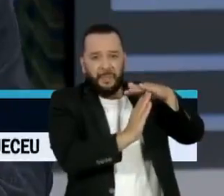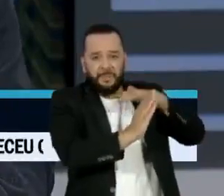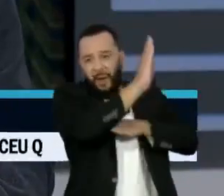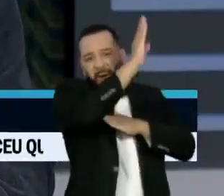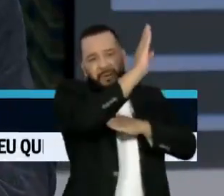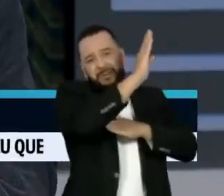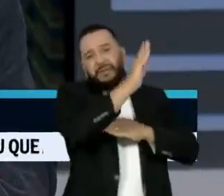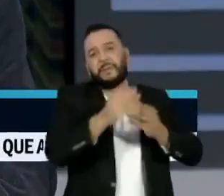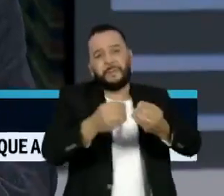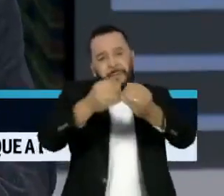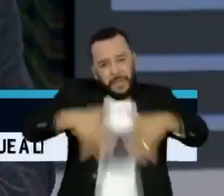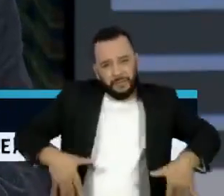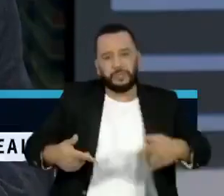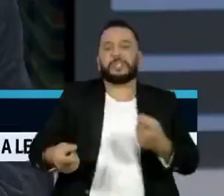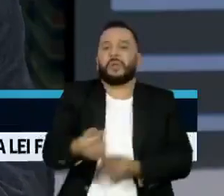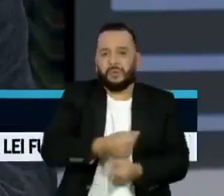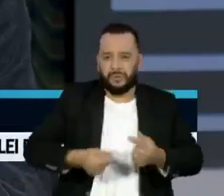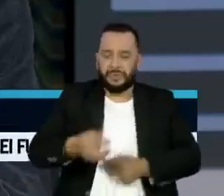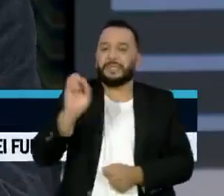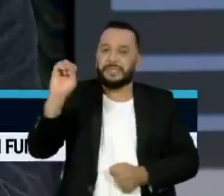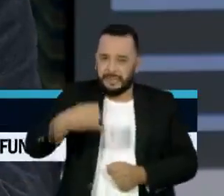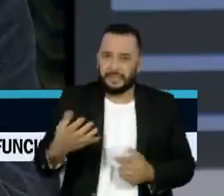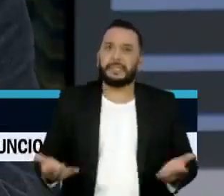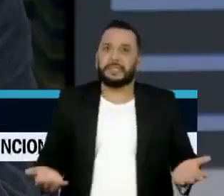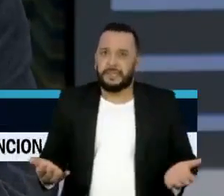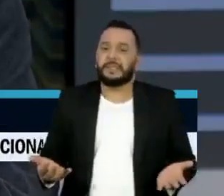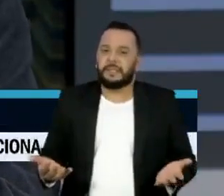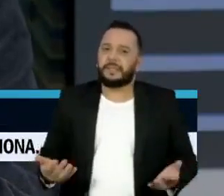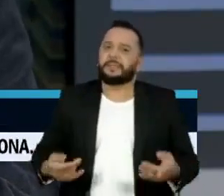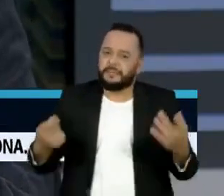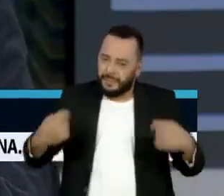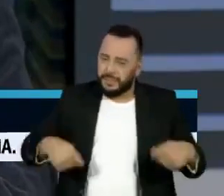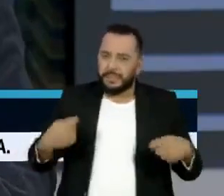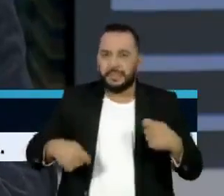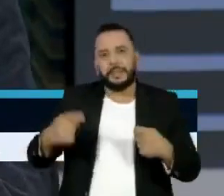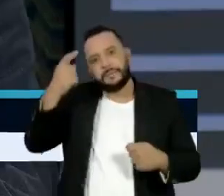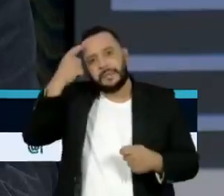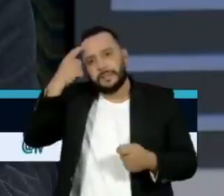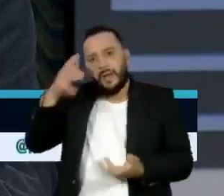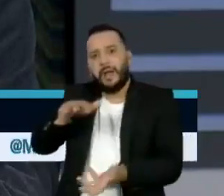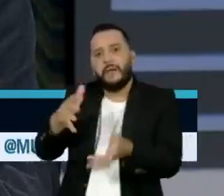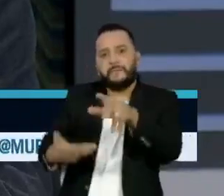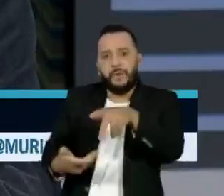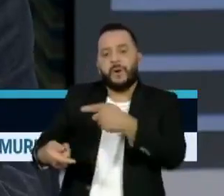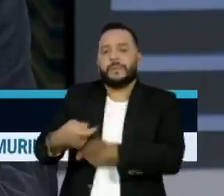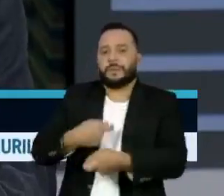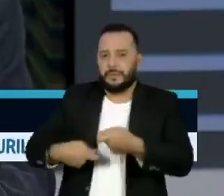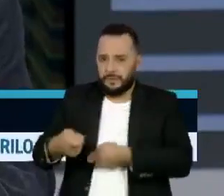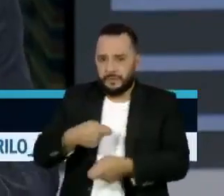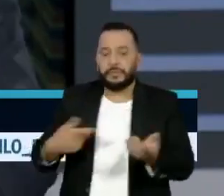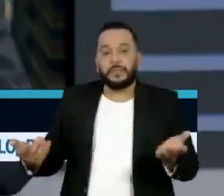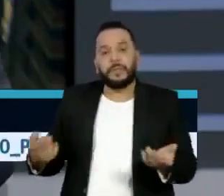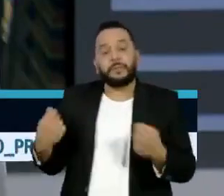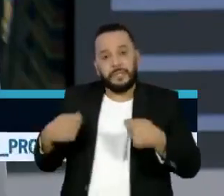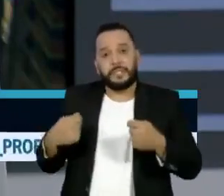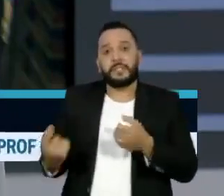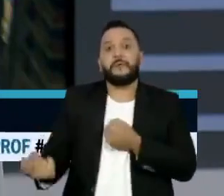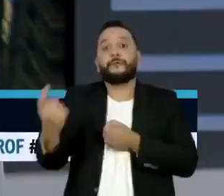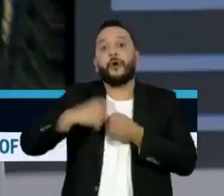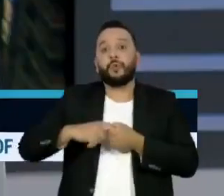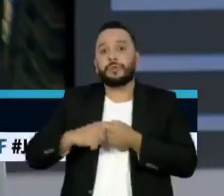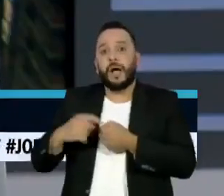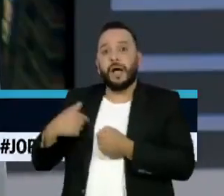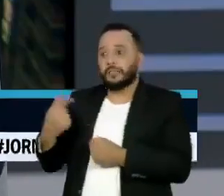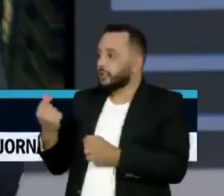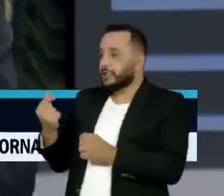a economia. Consequentemente, tem que atacar a reforma administrativa, tem que voltar e cortar onde ainda